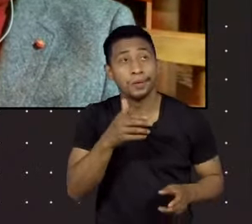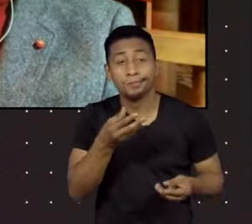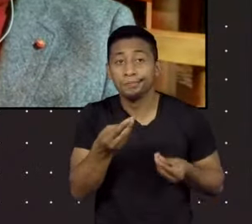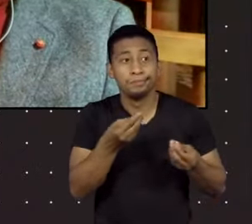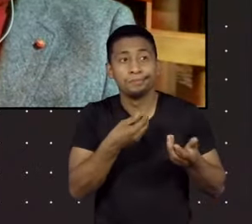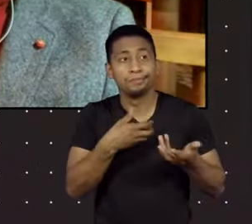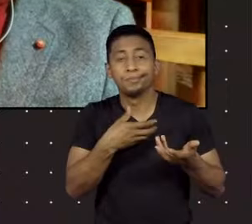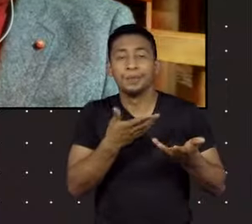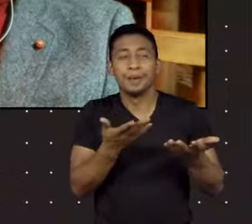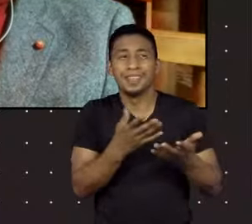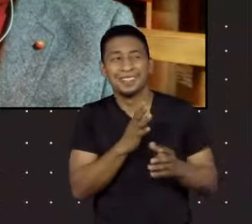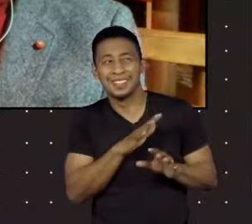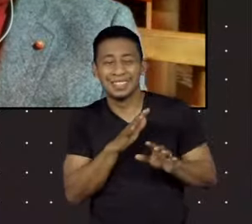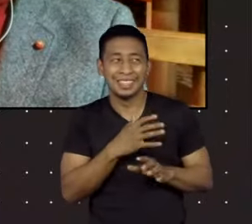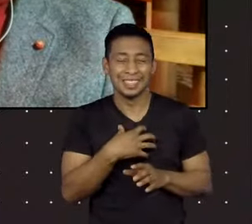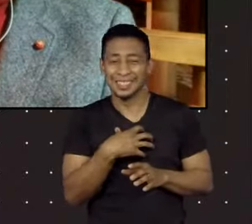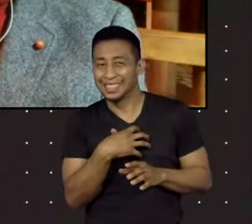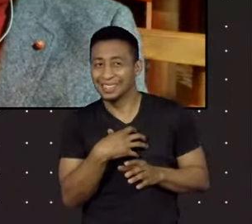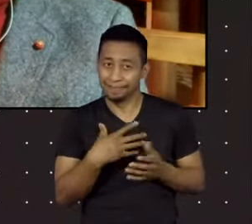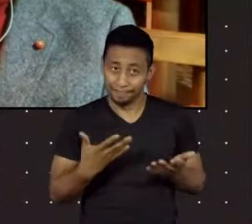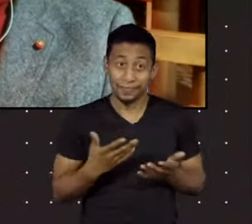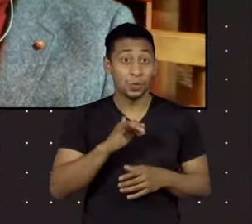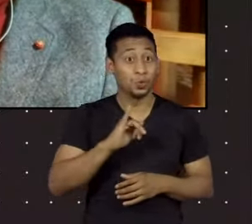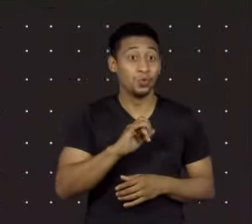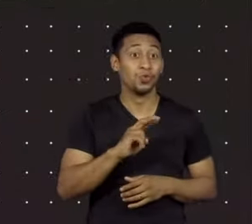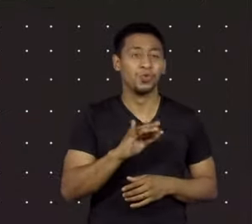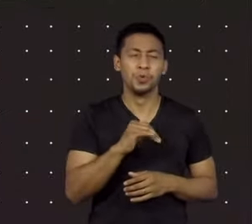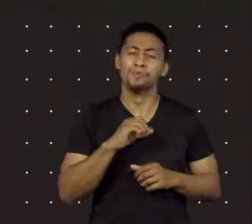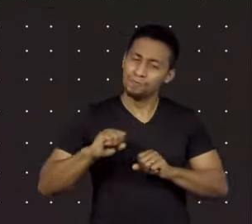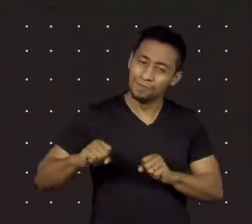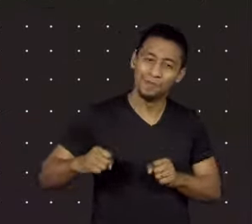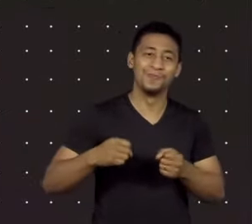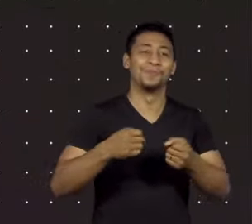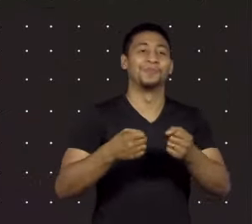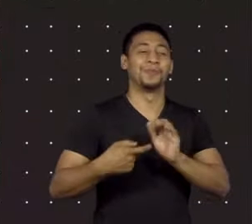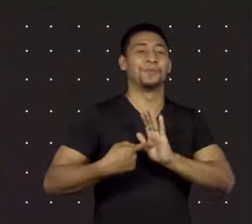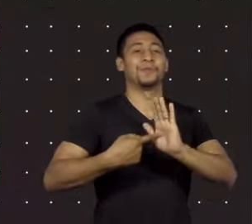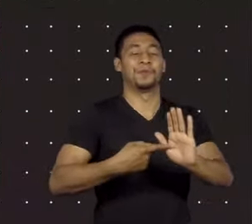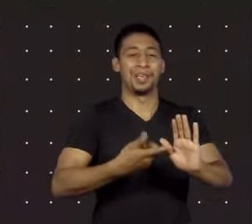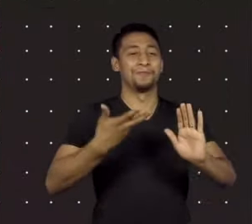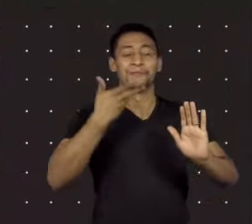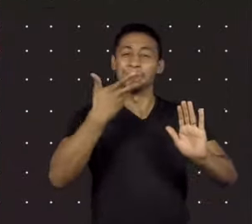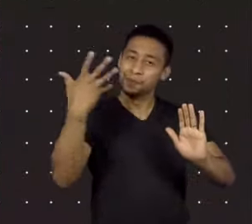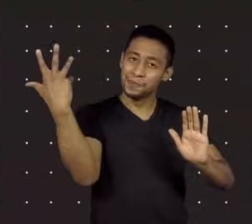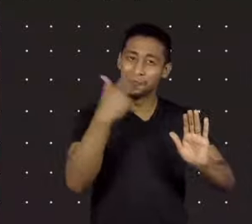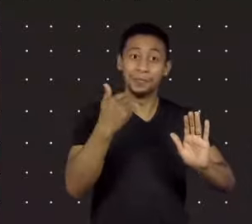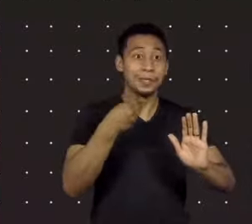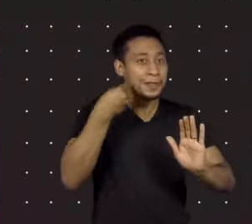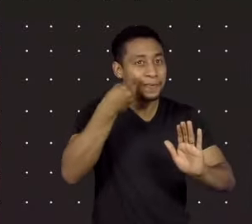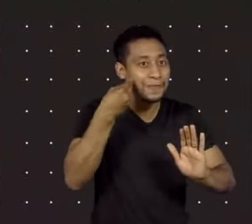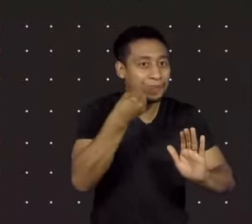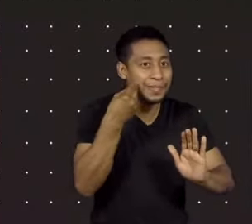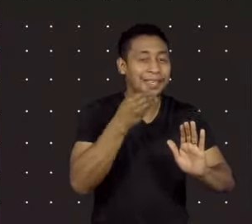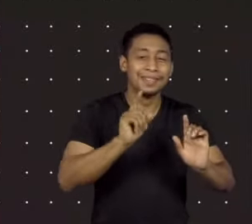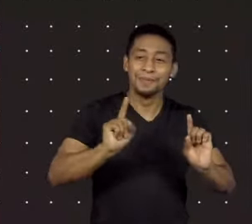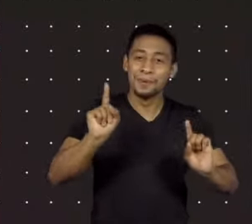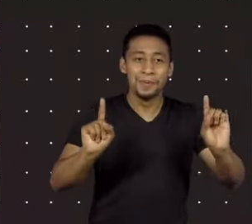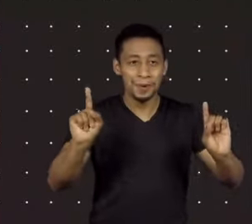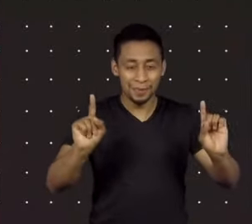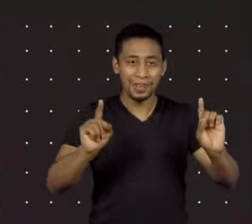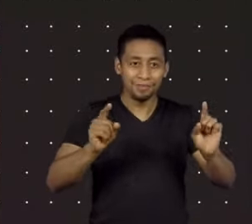muito intimidados por essa aura que o Júlio sempre se empenhou em quebrar. Tudo isso faz da experiência de ser jurado do